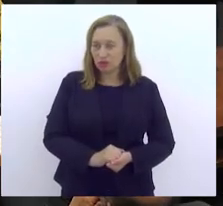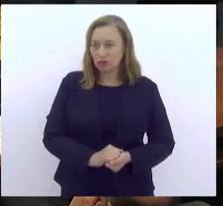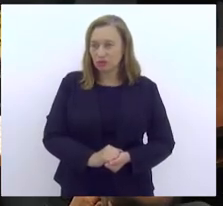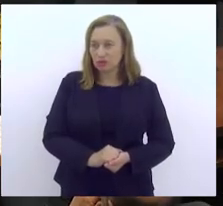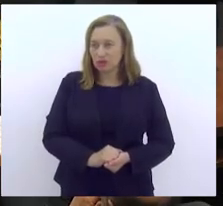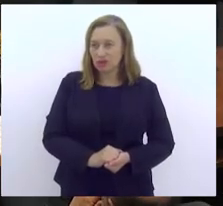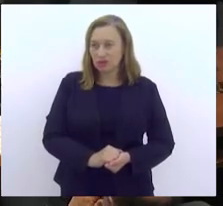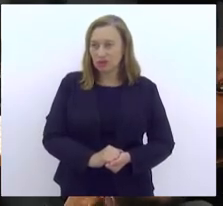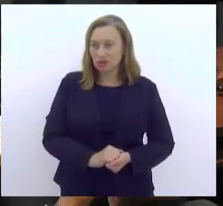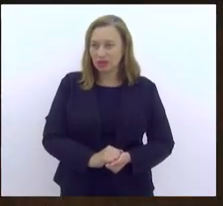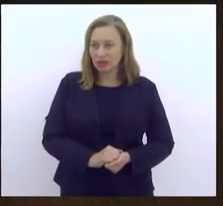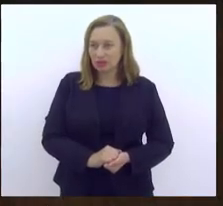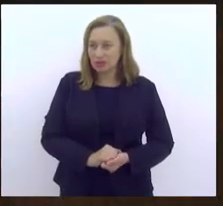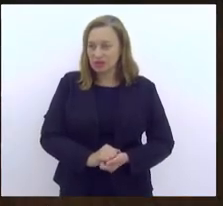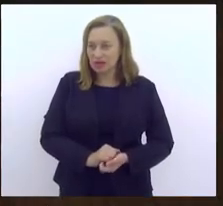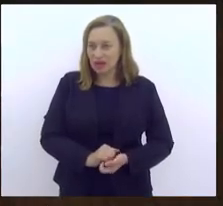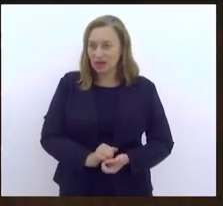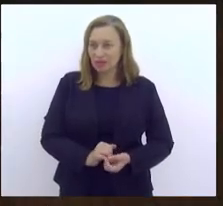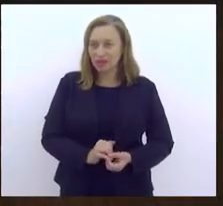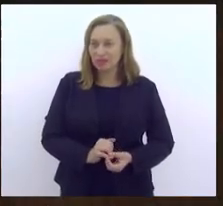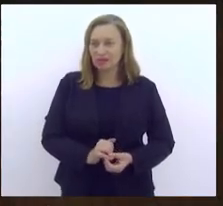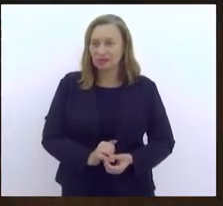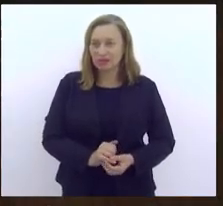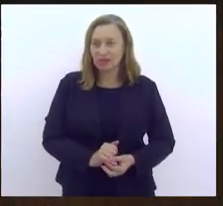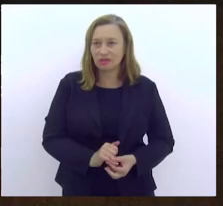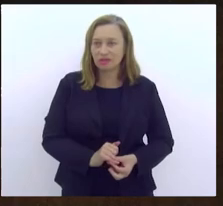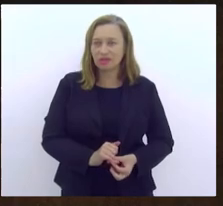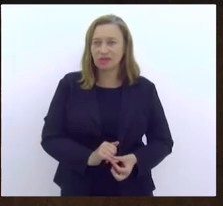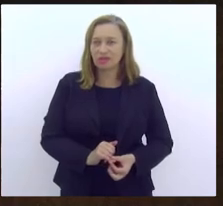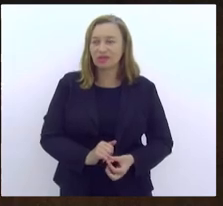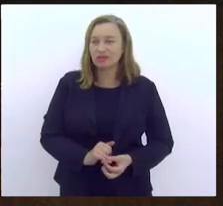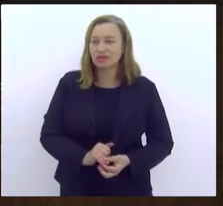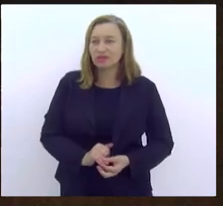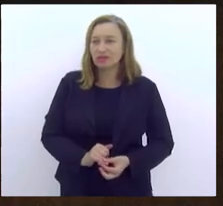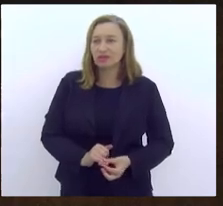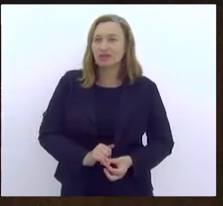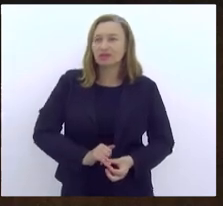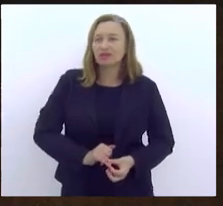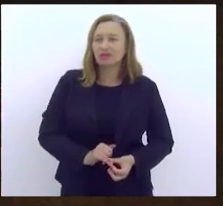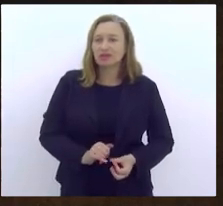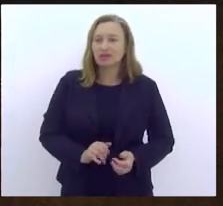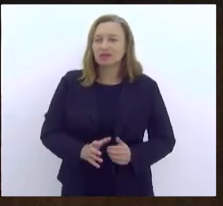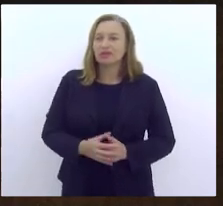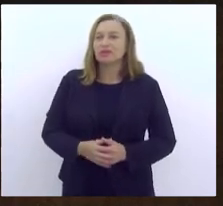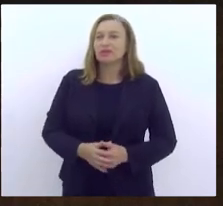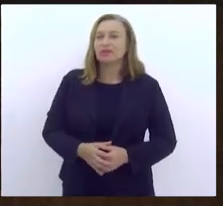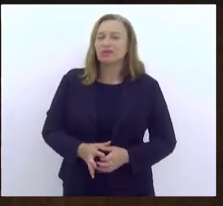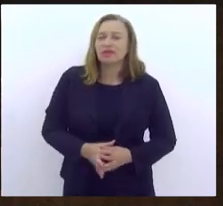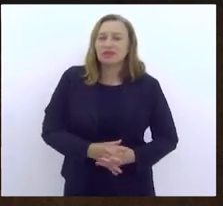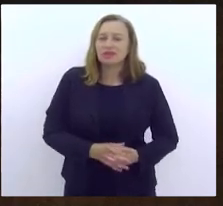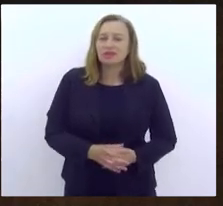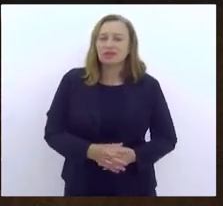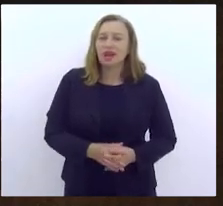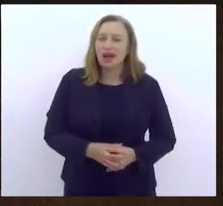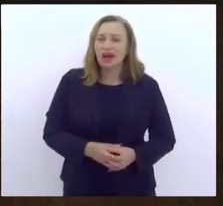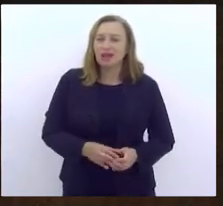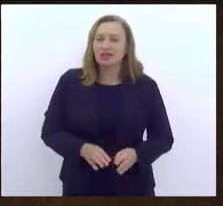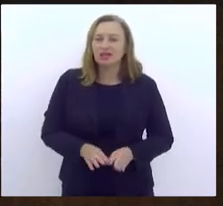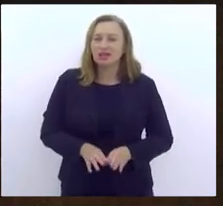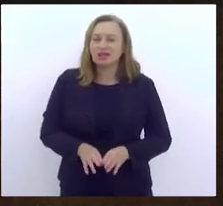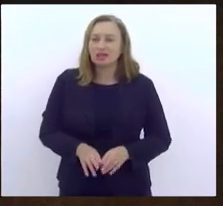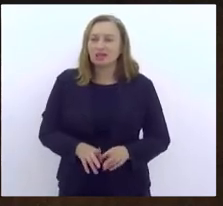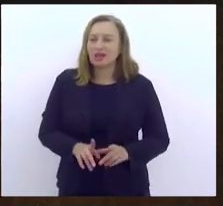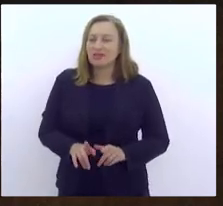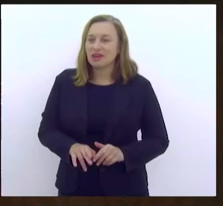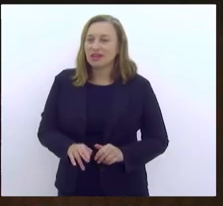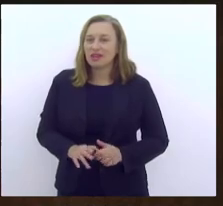Vossa Excelência e todo esse parlamento bem sabe que eu sou um dos deputados que sempre fez a discussão da